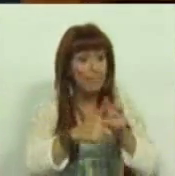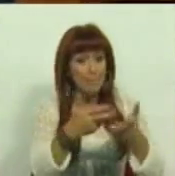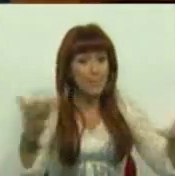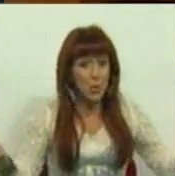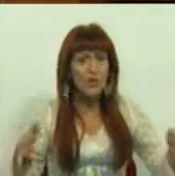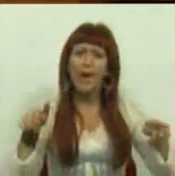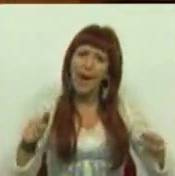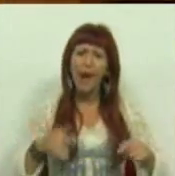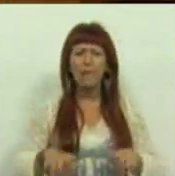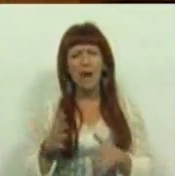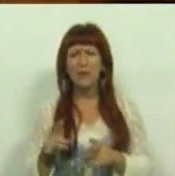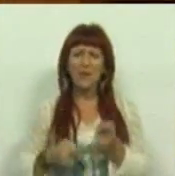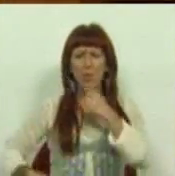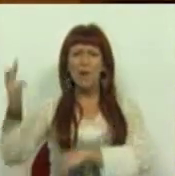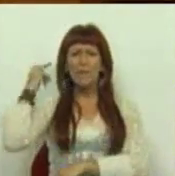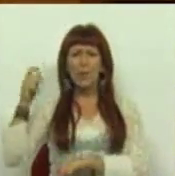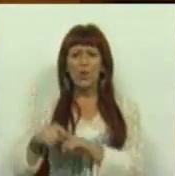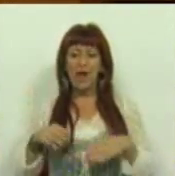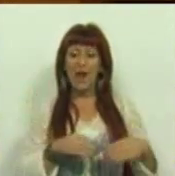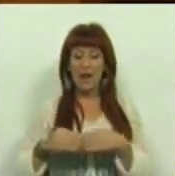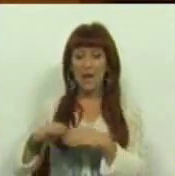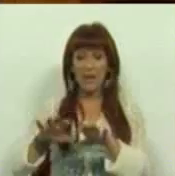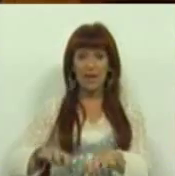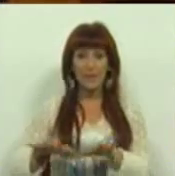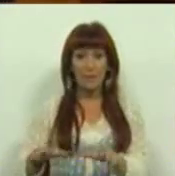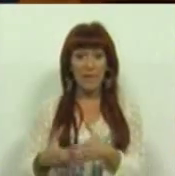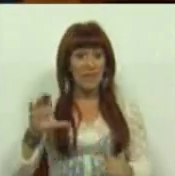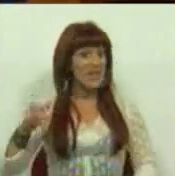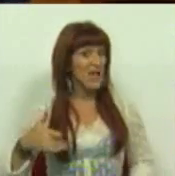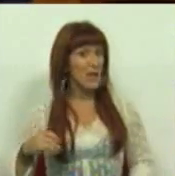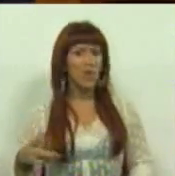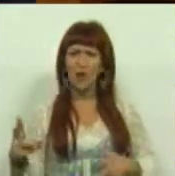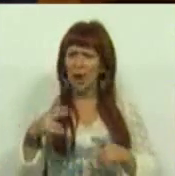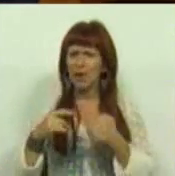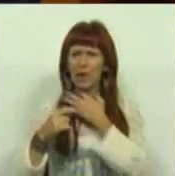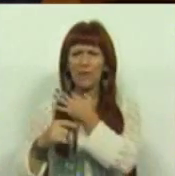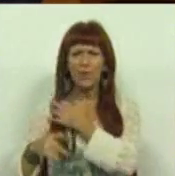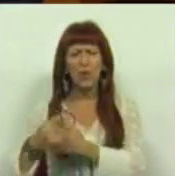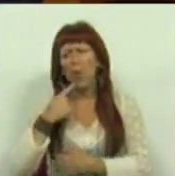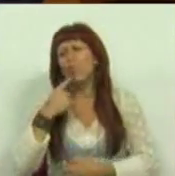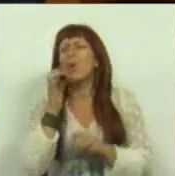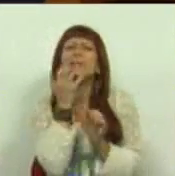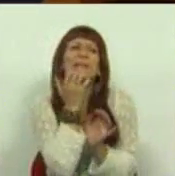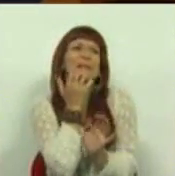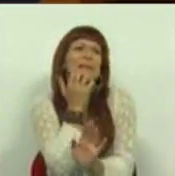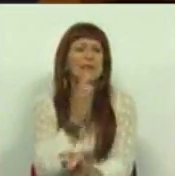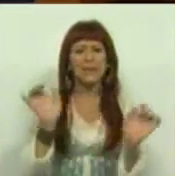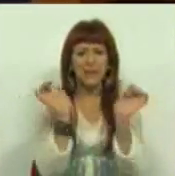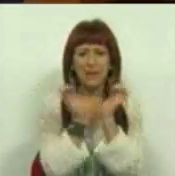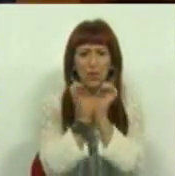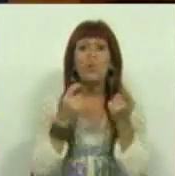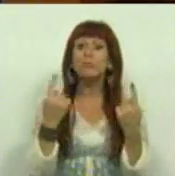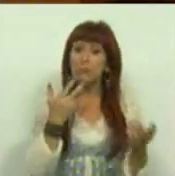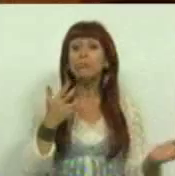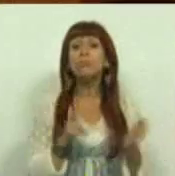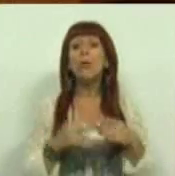contribuintes. Era assim há coisa do ano. O líder parlamentar do CDS criticava os excessos de zelo da Segurança Social.